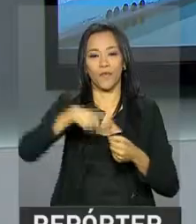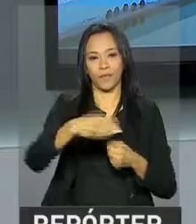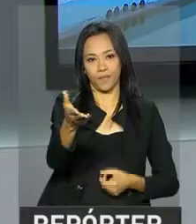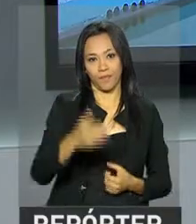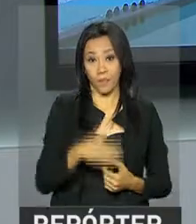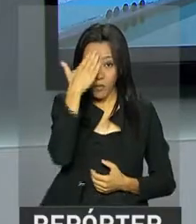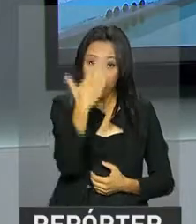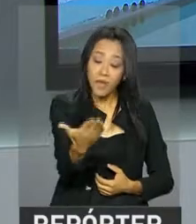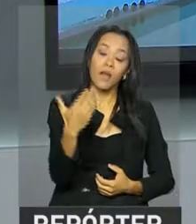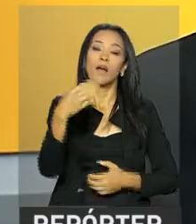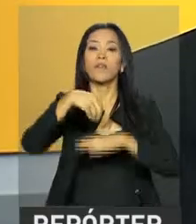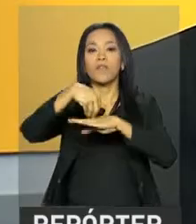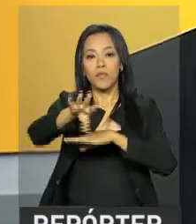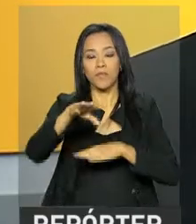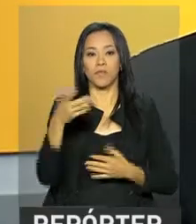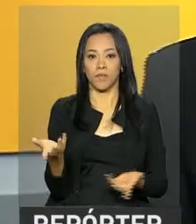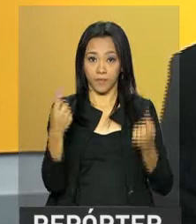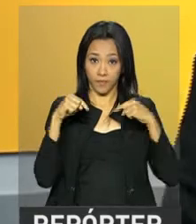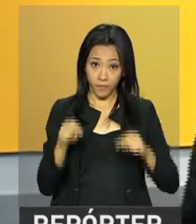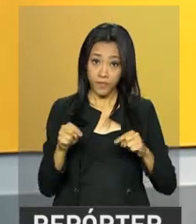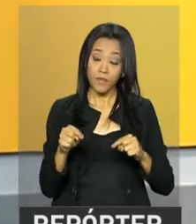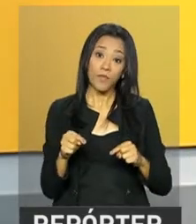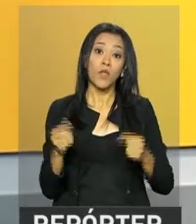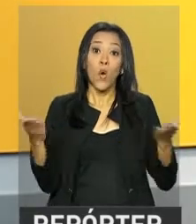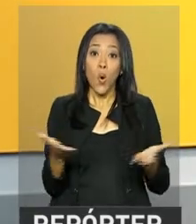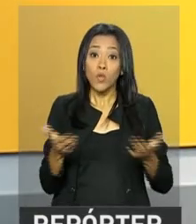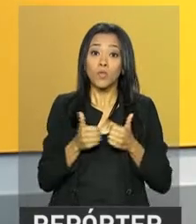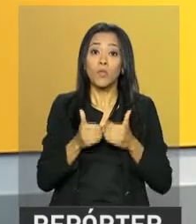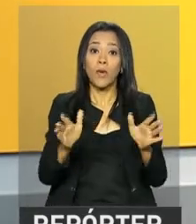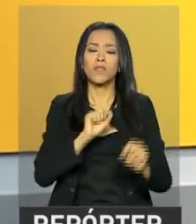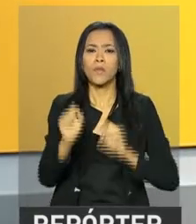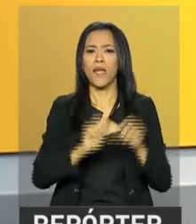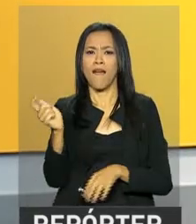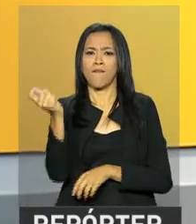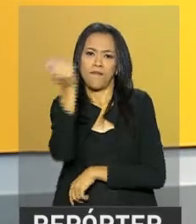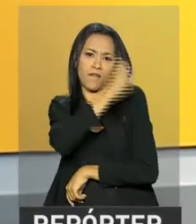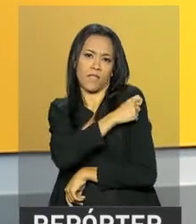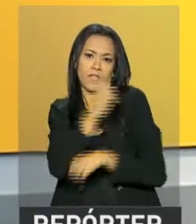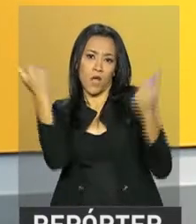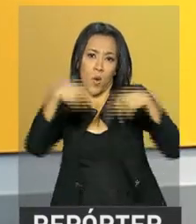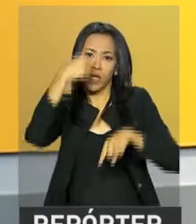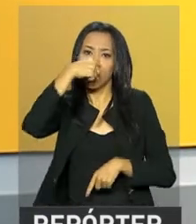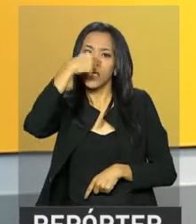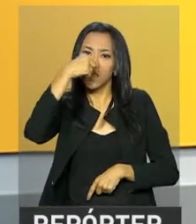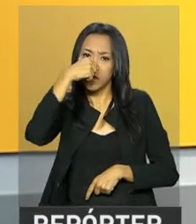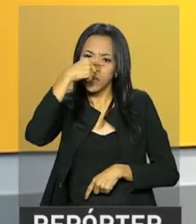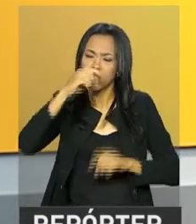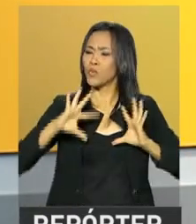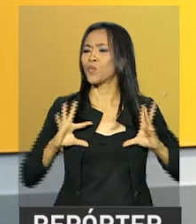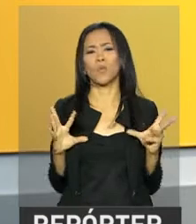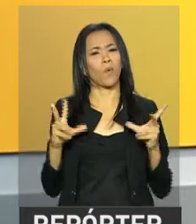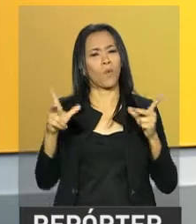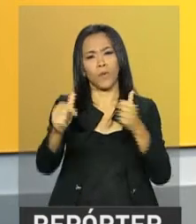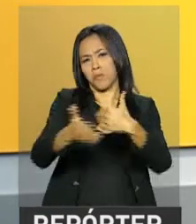Tá ok, João Pedro. Obrigado pelas suas informações aí do Palácio do Planalto. Olha, a partir de hoje, a vacina contra a gripe está disponível para toda